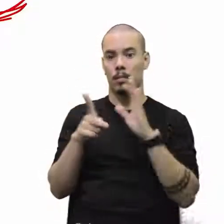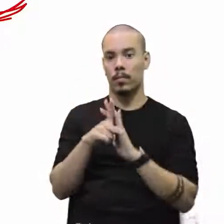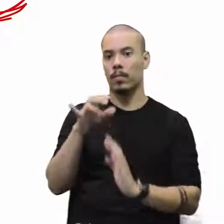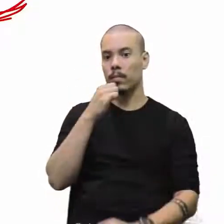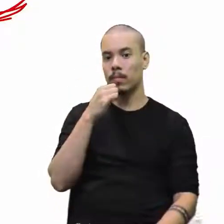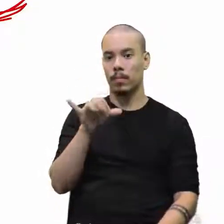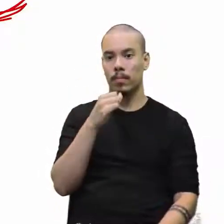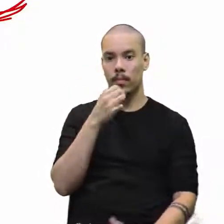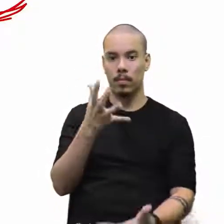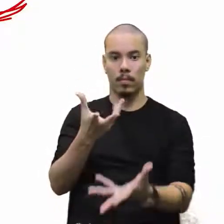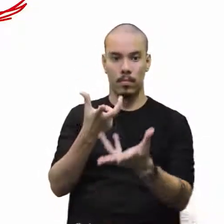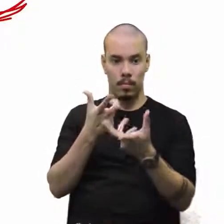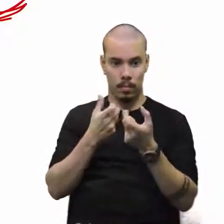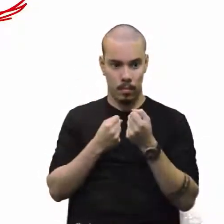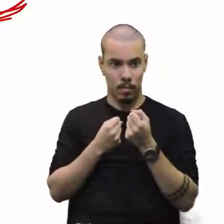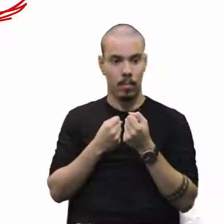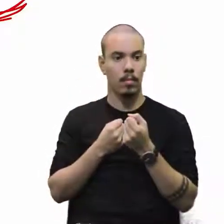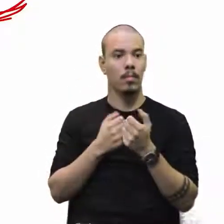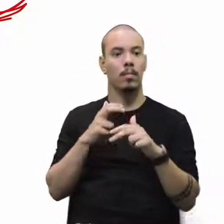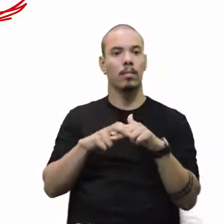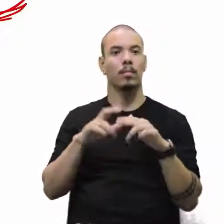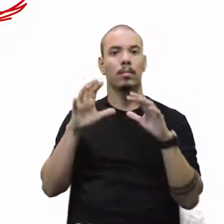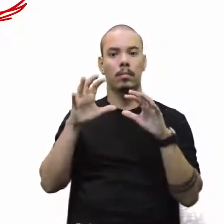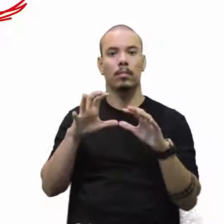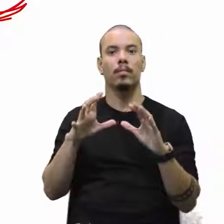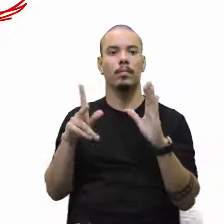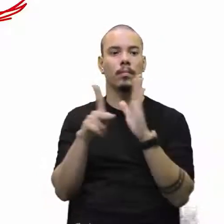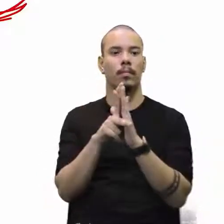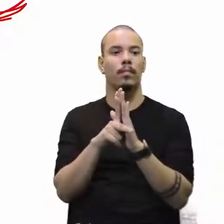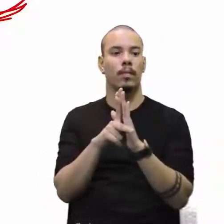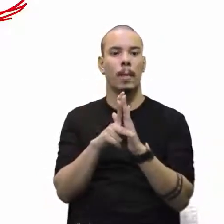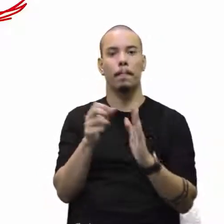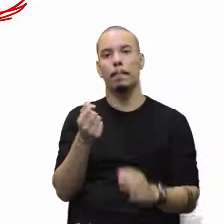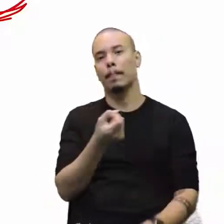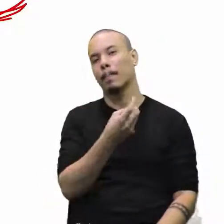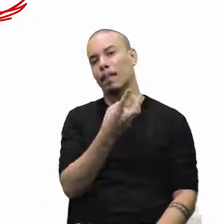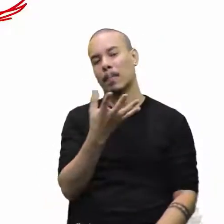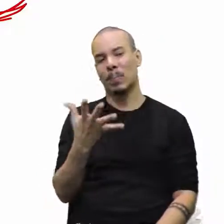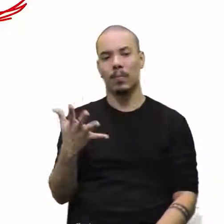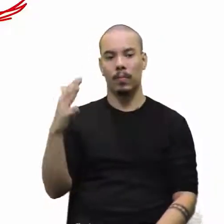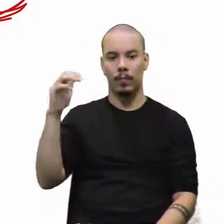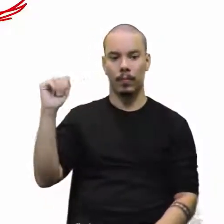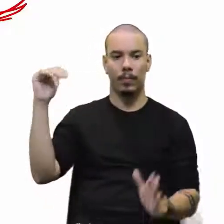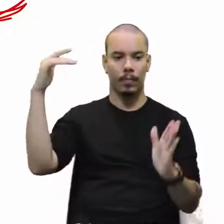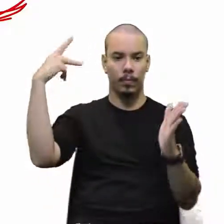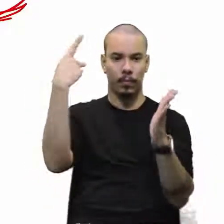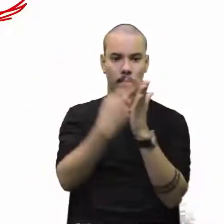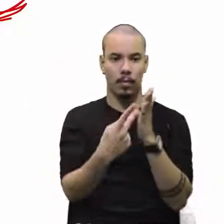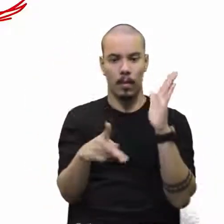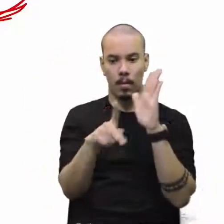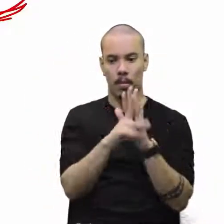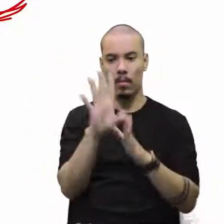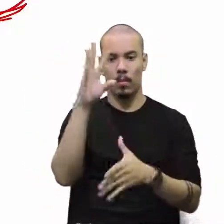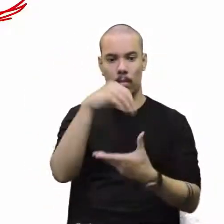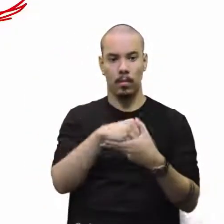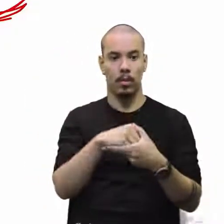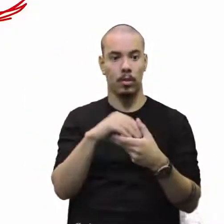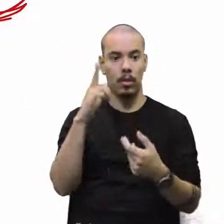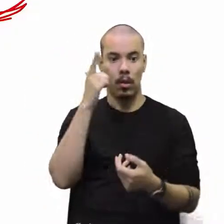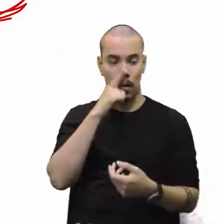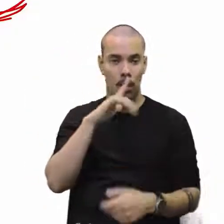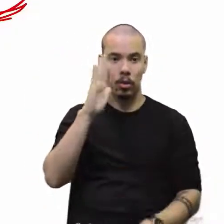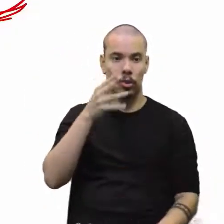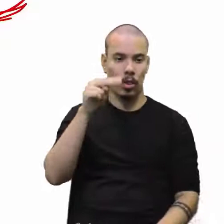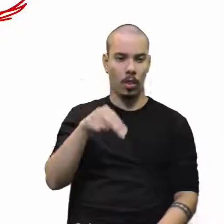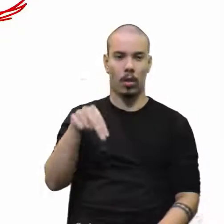respeito à polarização do eletroímã. Então, ele está dando sentido da corrente elétrica. É Isso. de A para B, Já diz que é polo norte aí. aqui é Já norte. diz